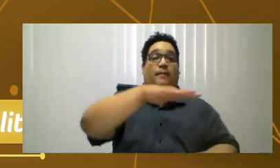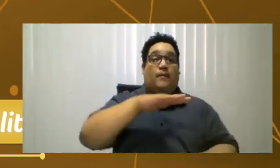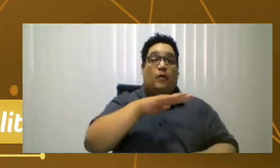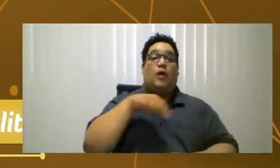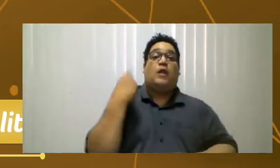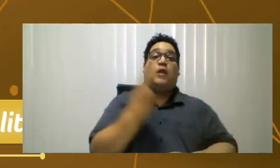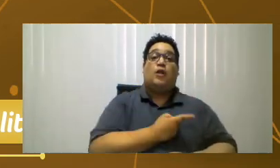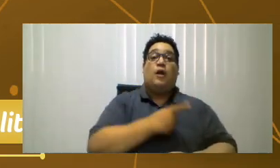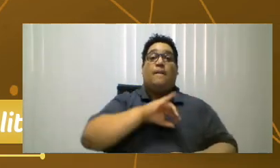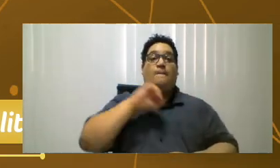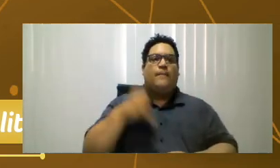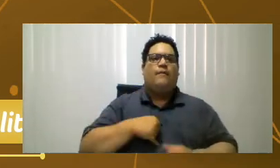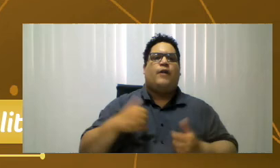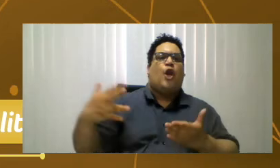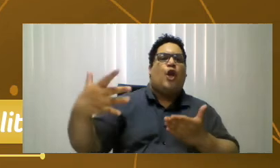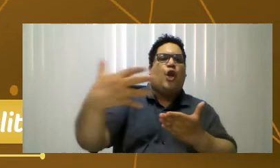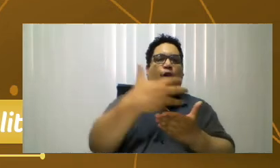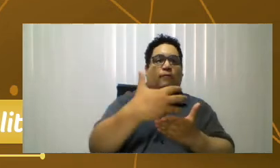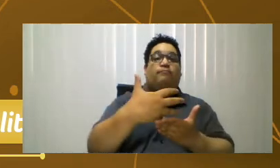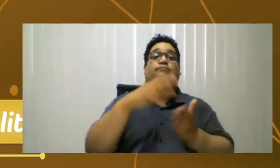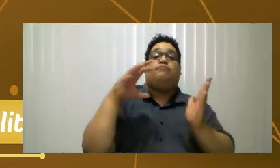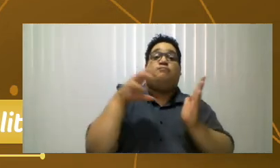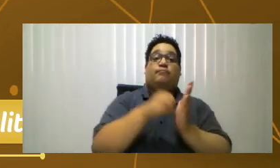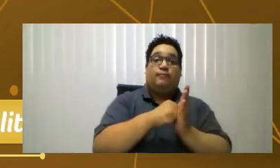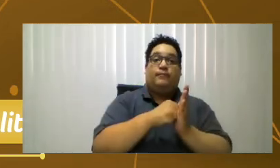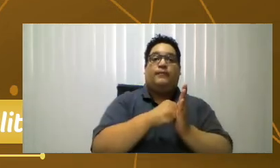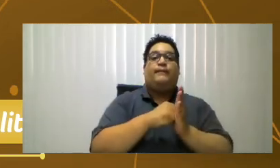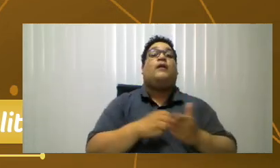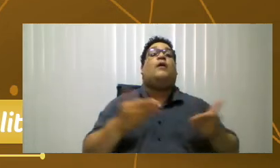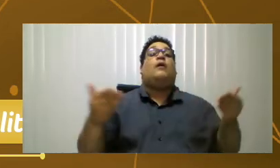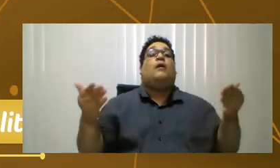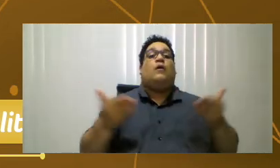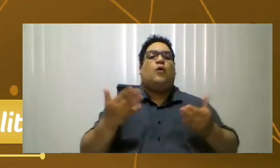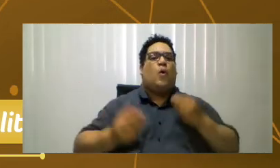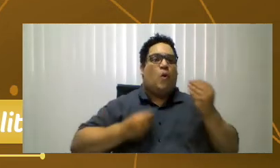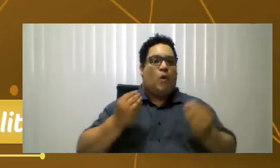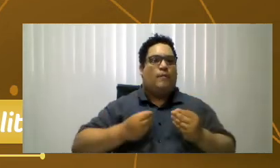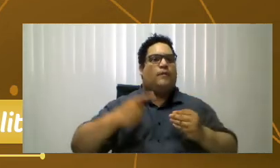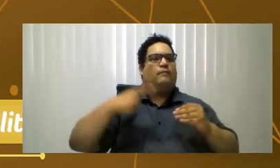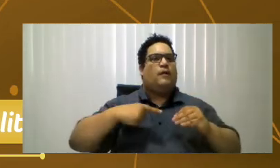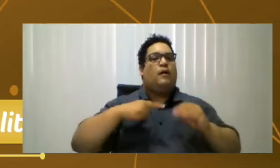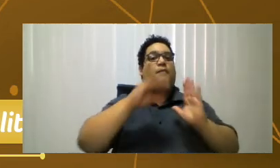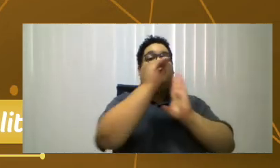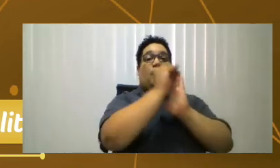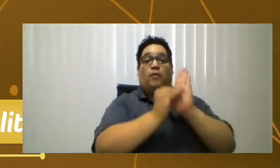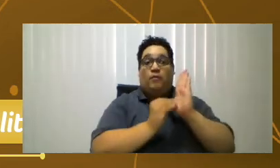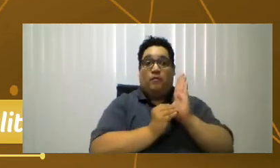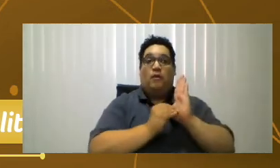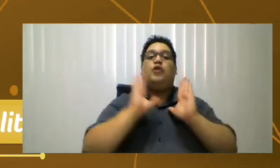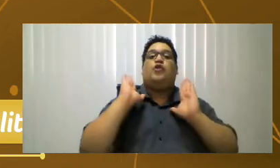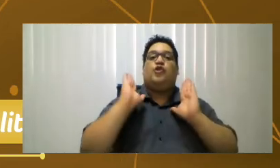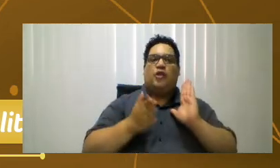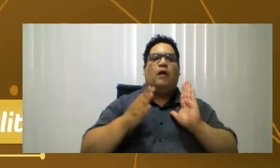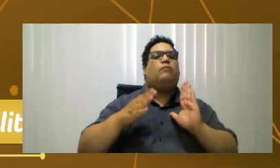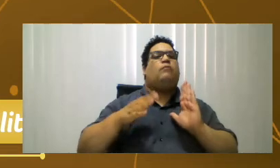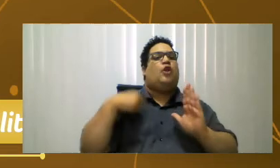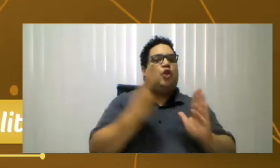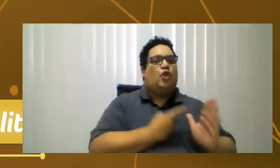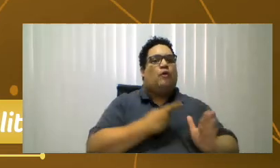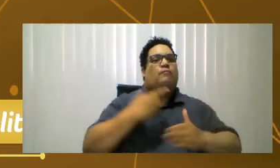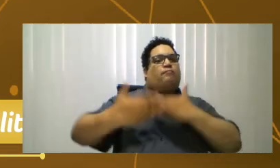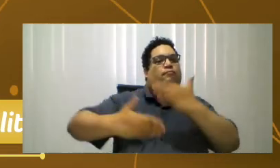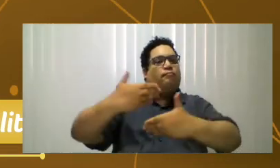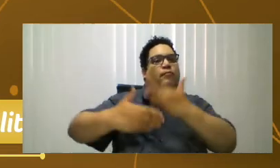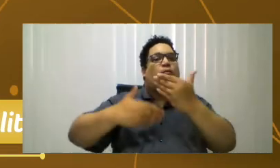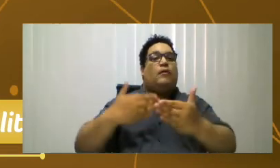gente poder fazer a coleta. Então, hoje a gente já tem o formulário preenchido, a gente já está em fase de um